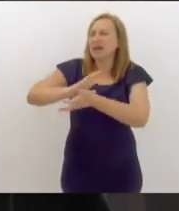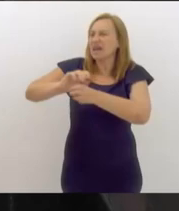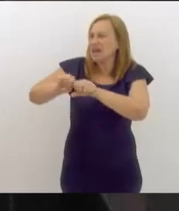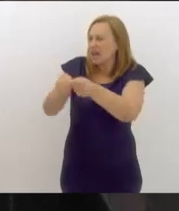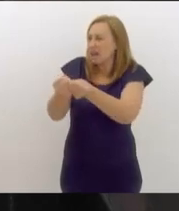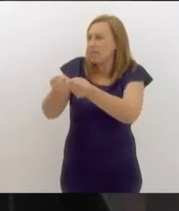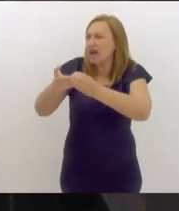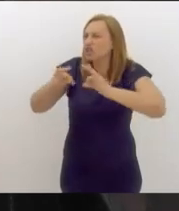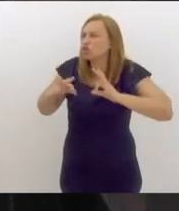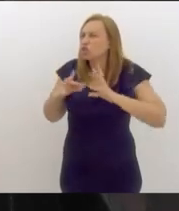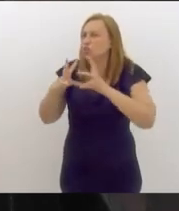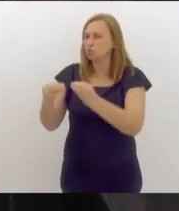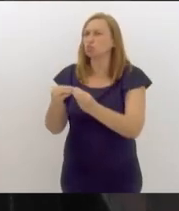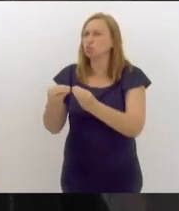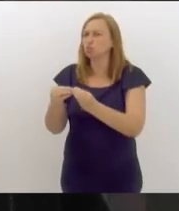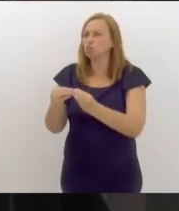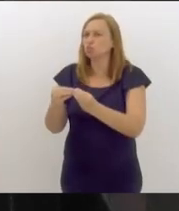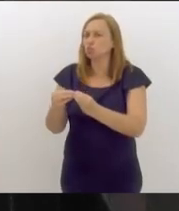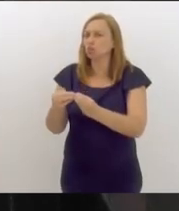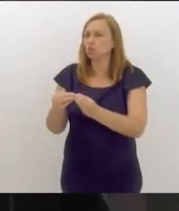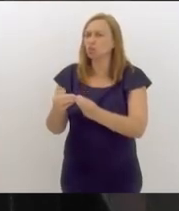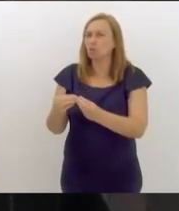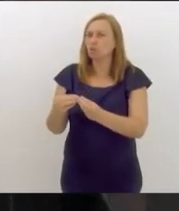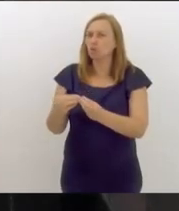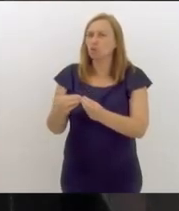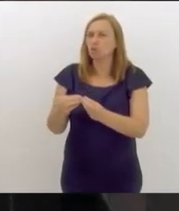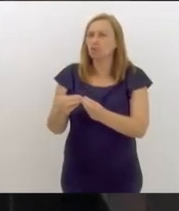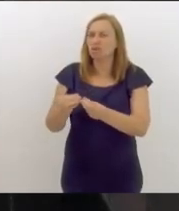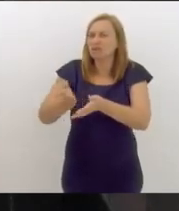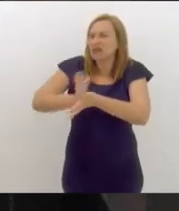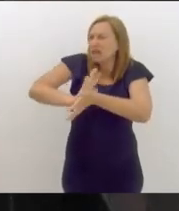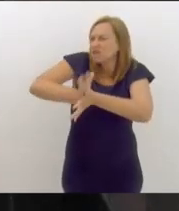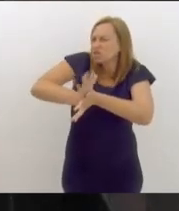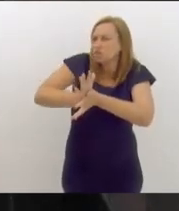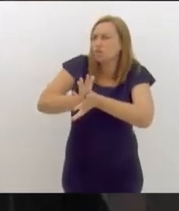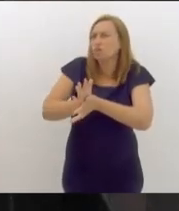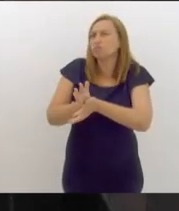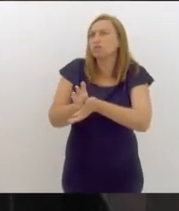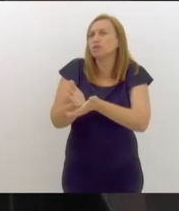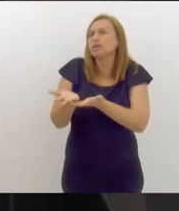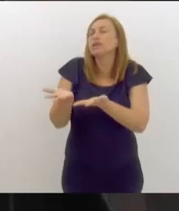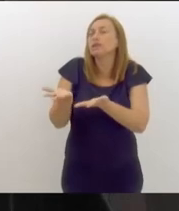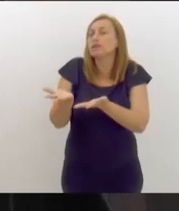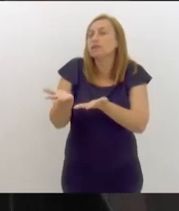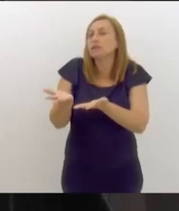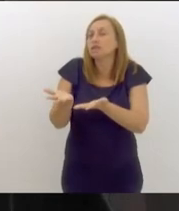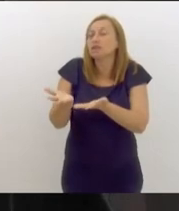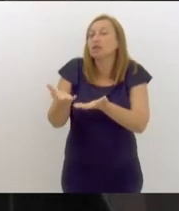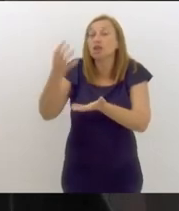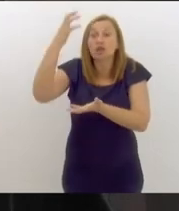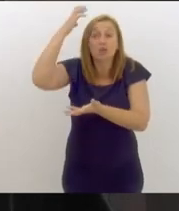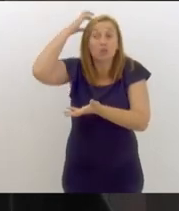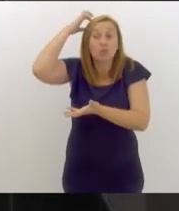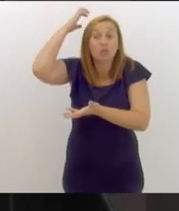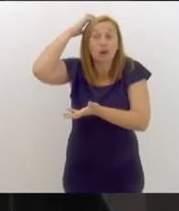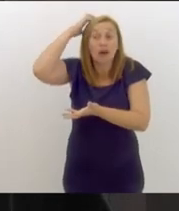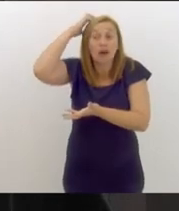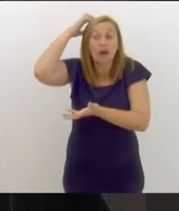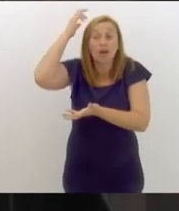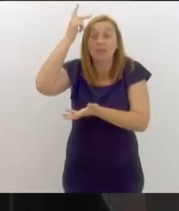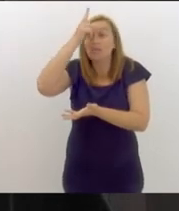quebra quebra para promover a desordem e imputar culpabilidade